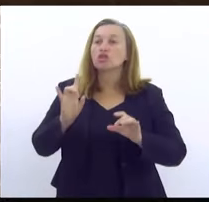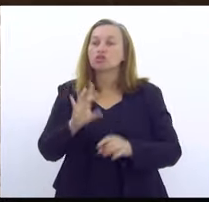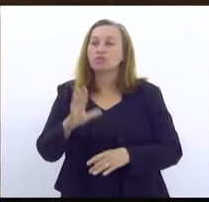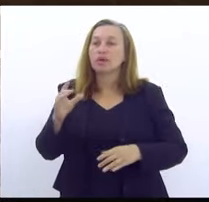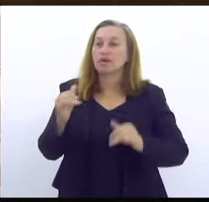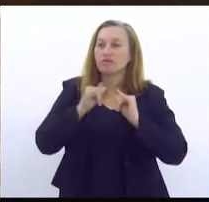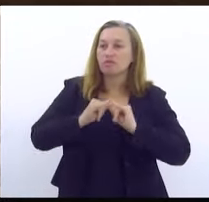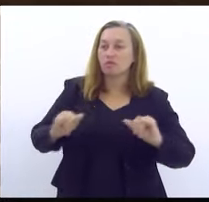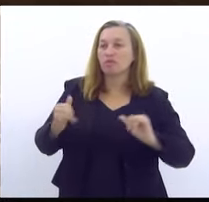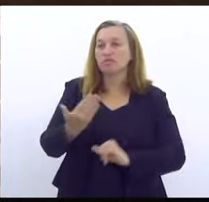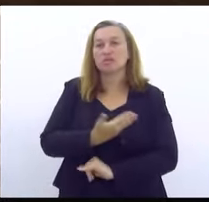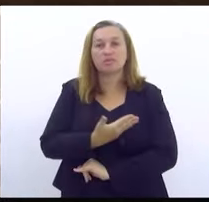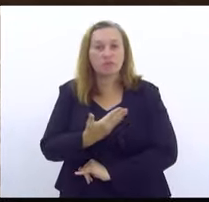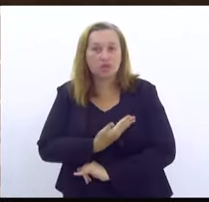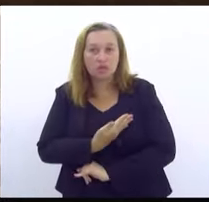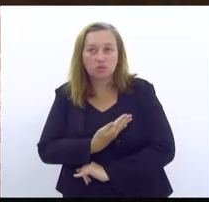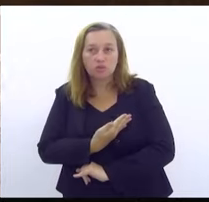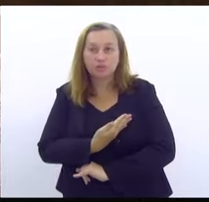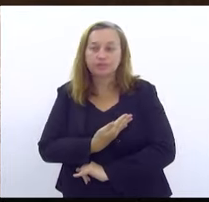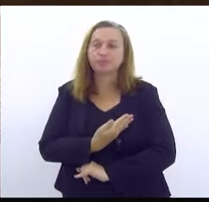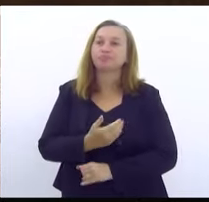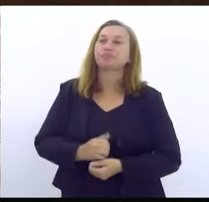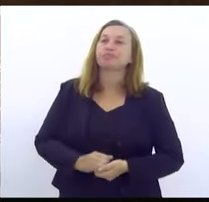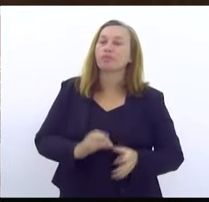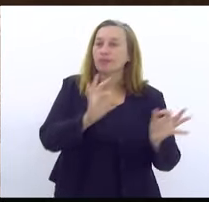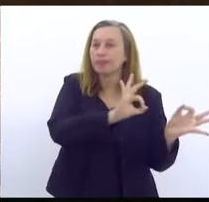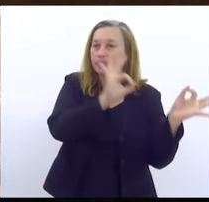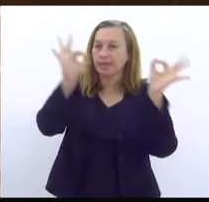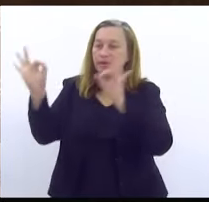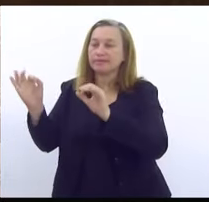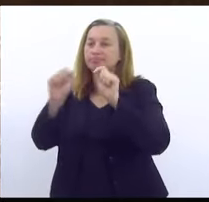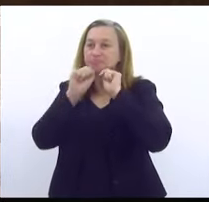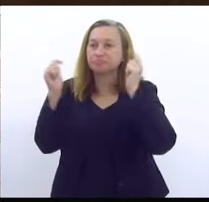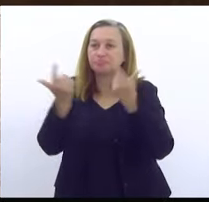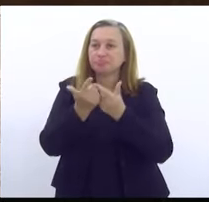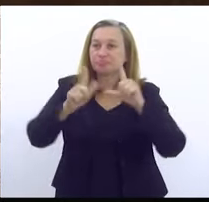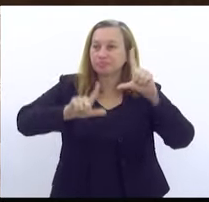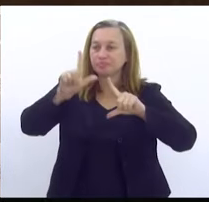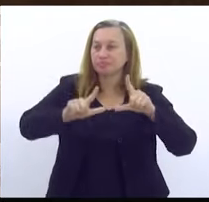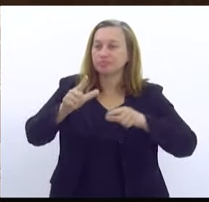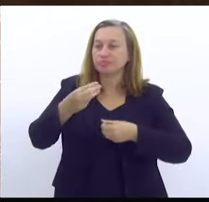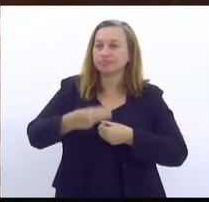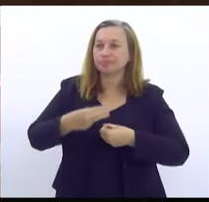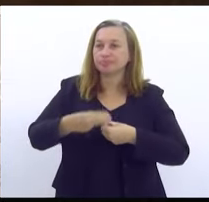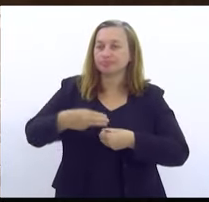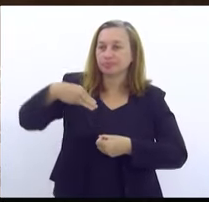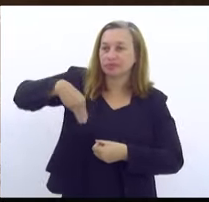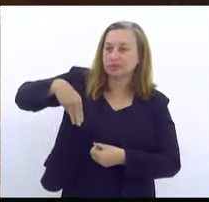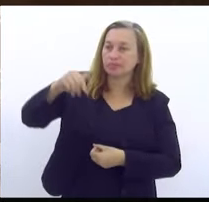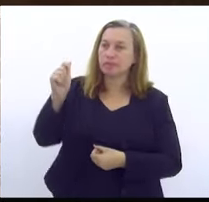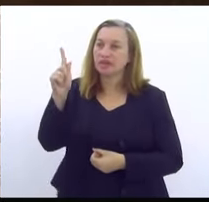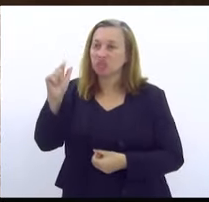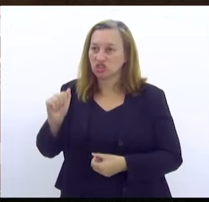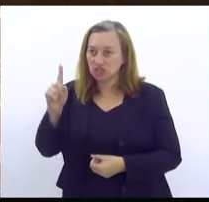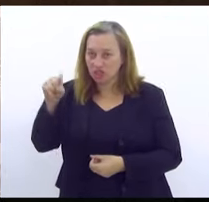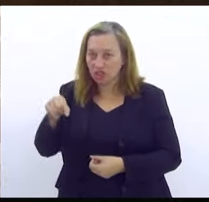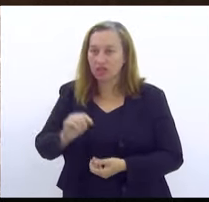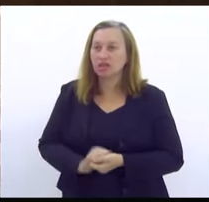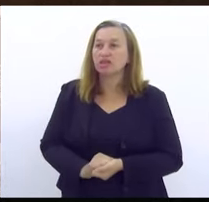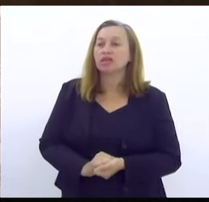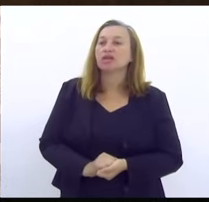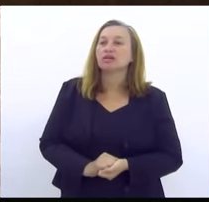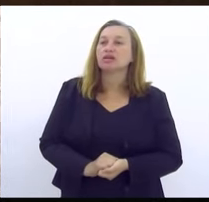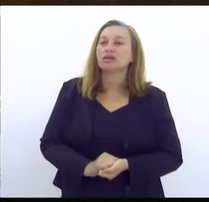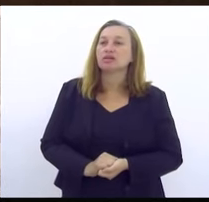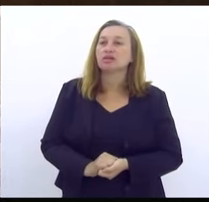aos nossos colegas, aos espectadores da TV Alerj, que o município de Magé está recebendo, sediando,